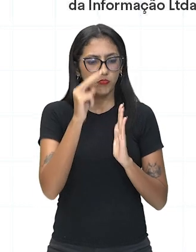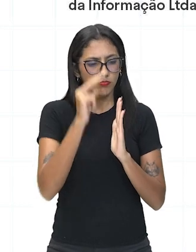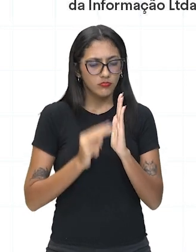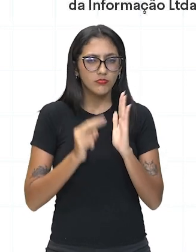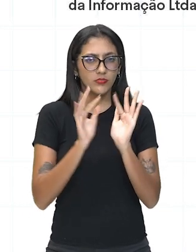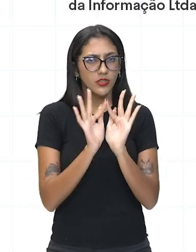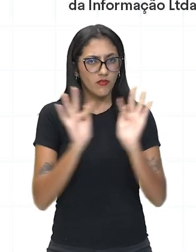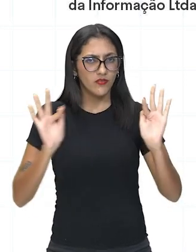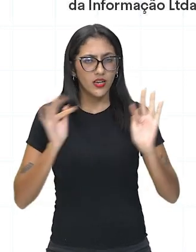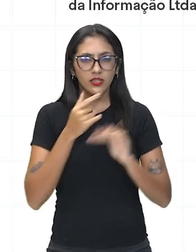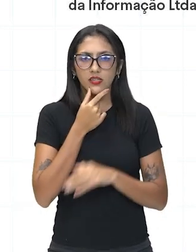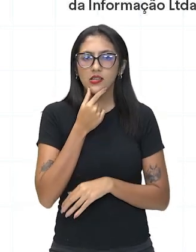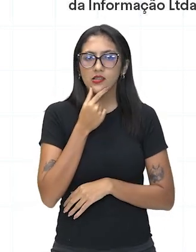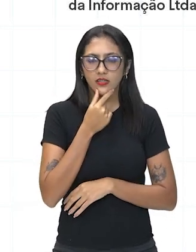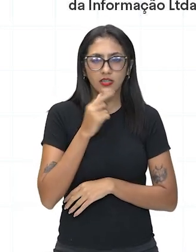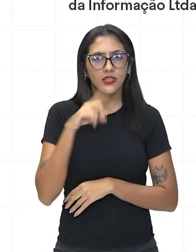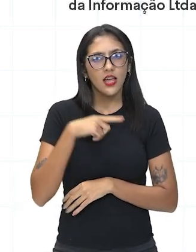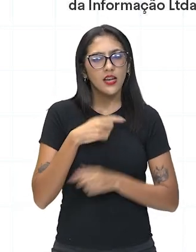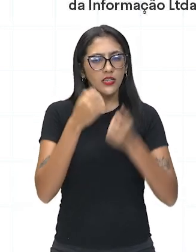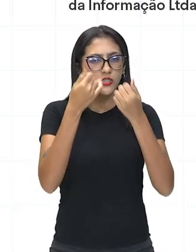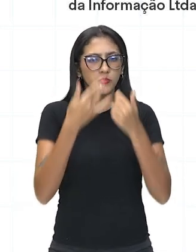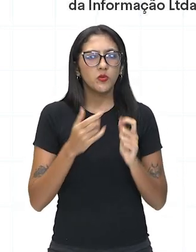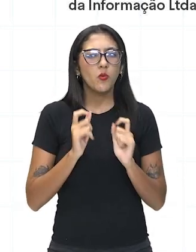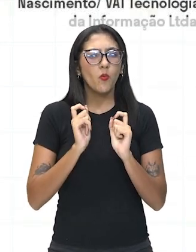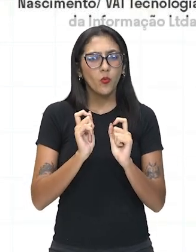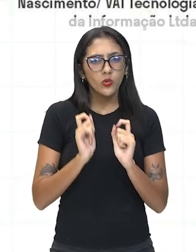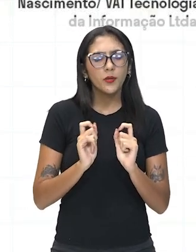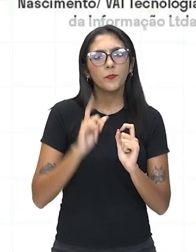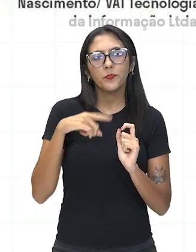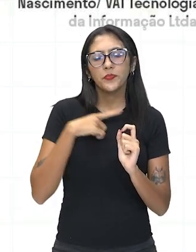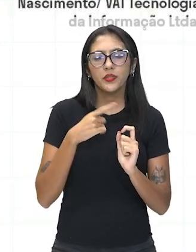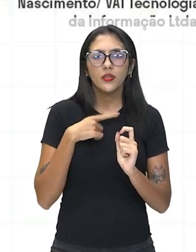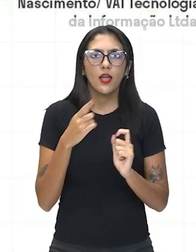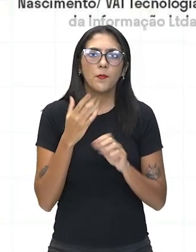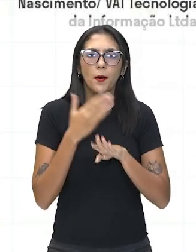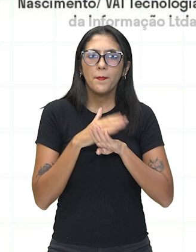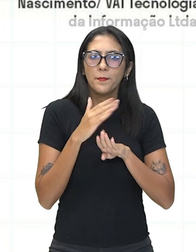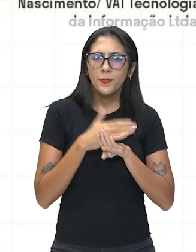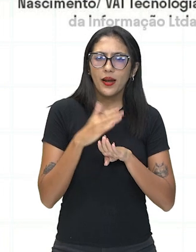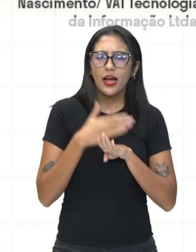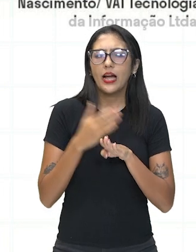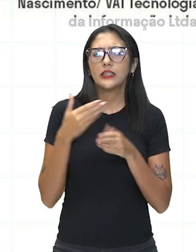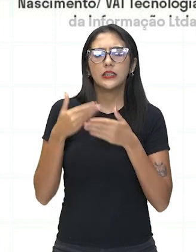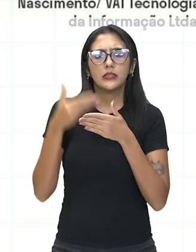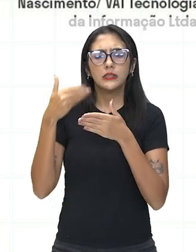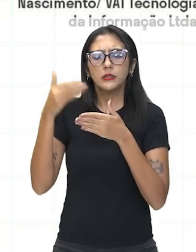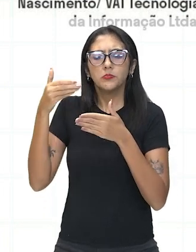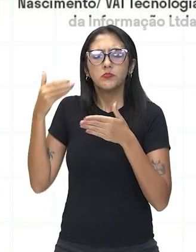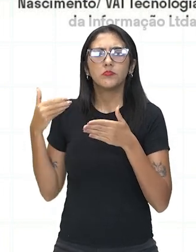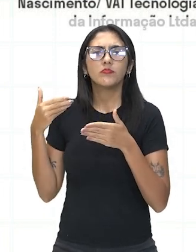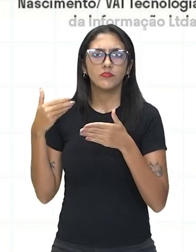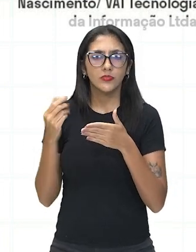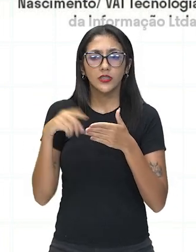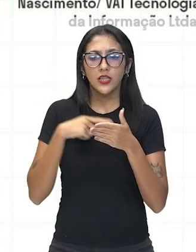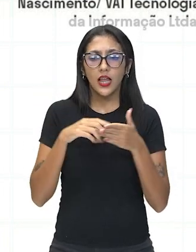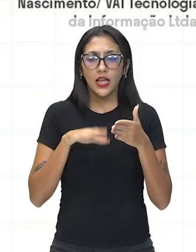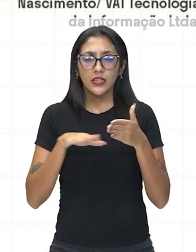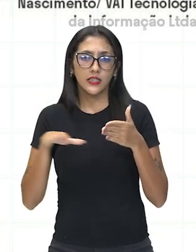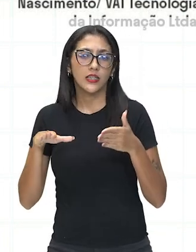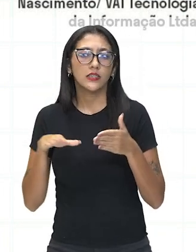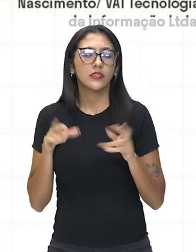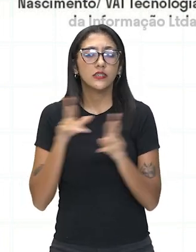é? Ela comentou a respeito de uma atividade que ela fazia quando ela era criança, ó, relacionada a trees, árvores,